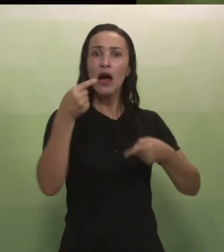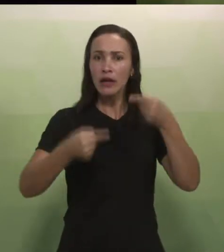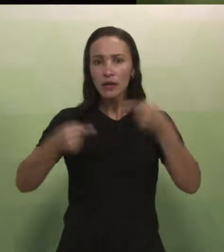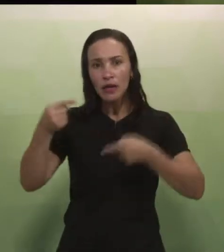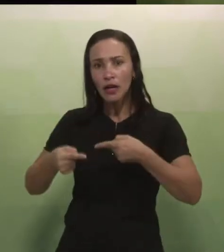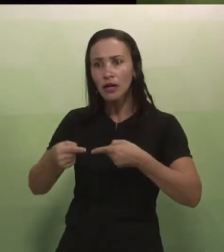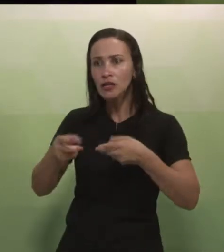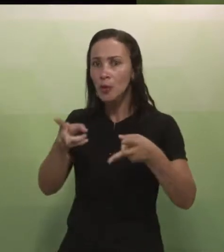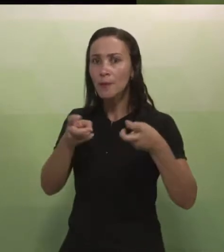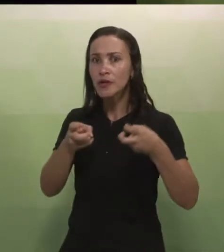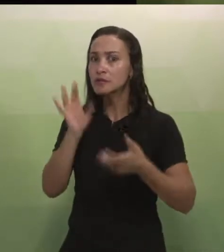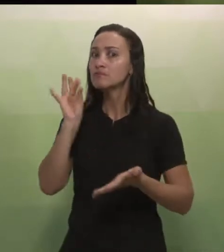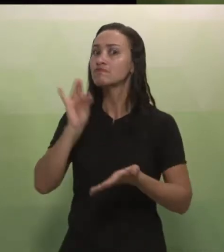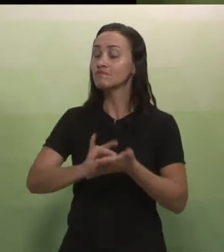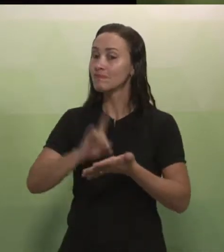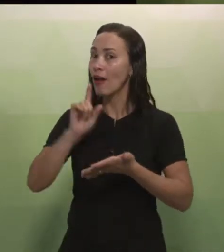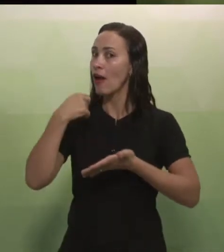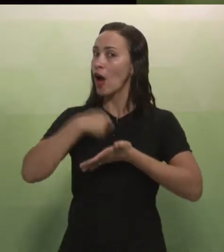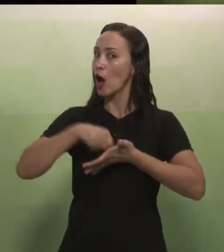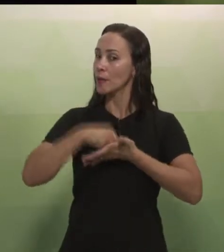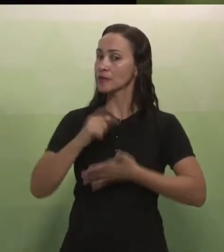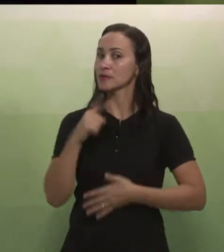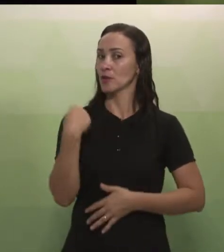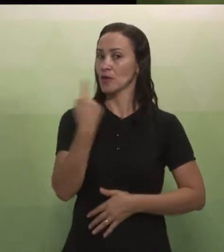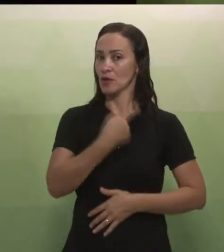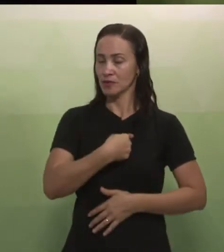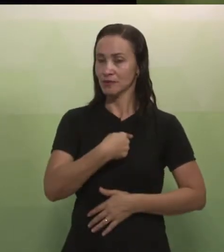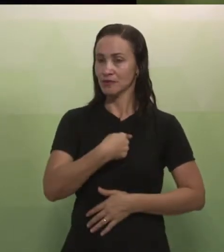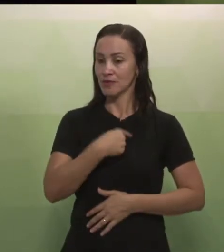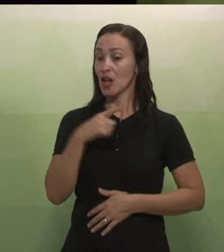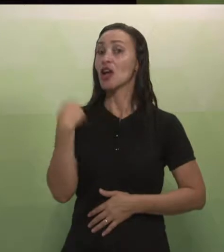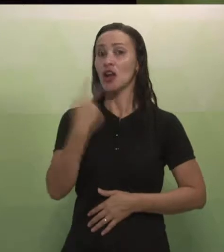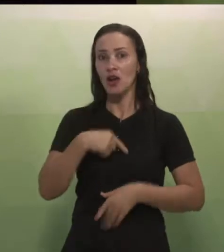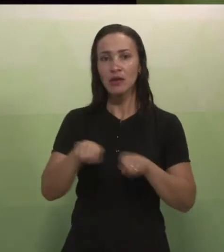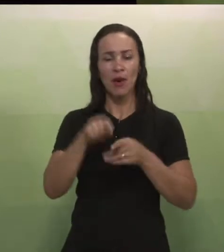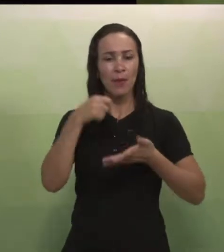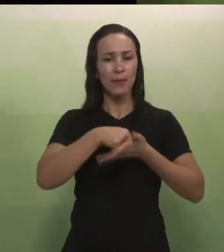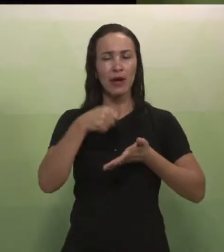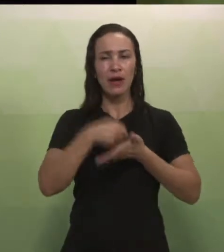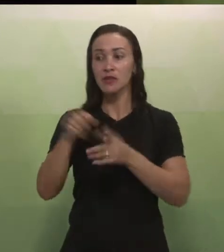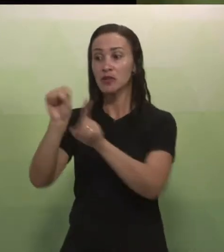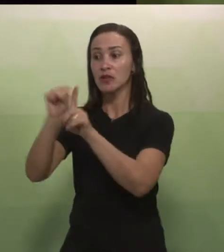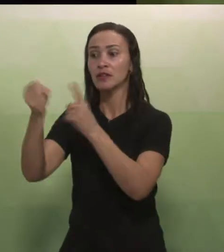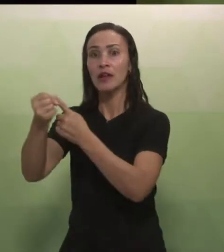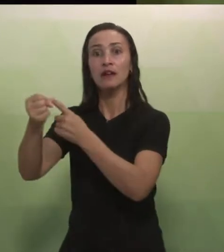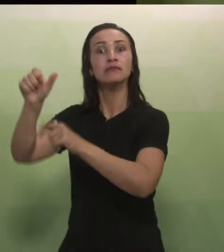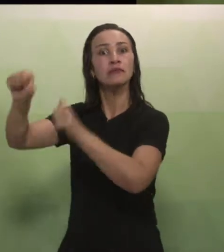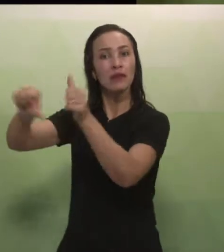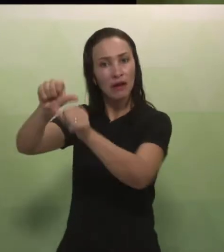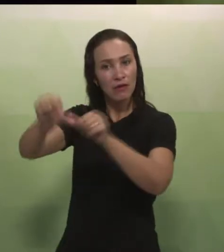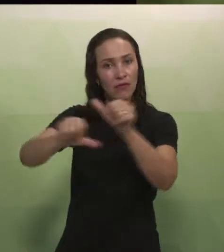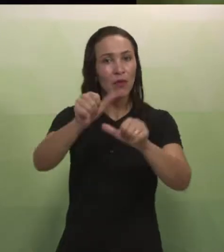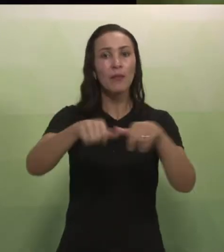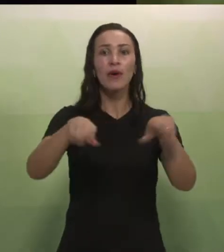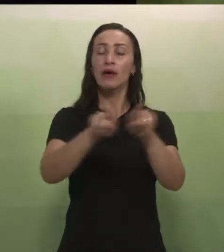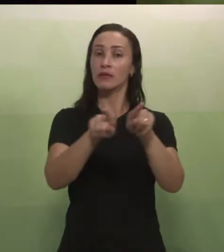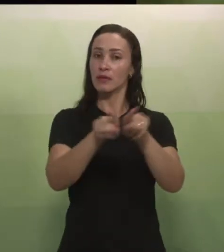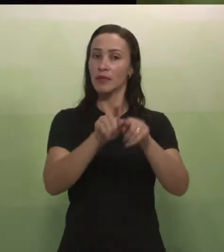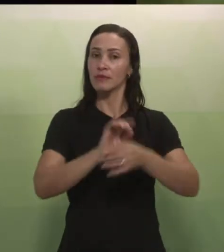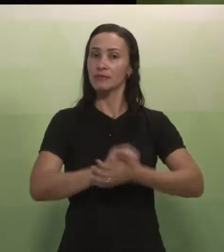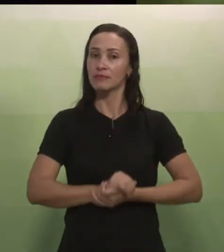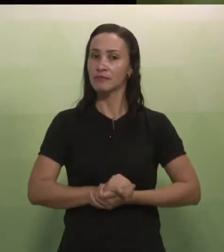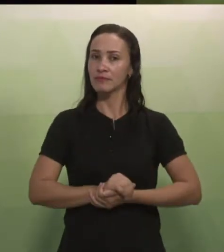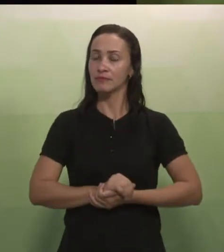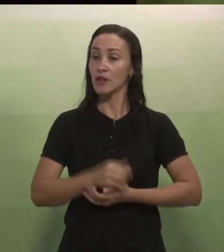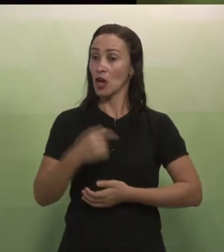social. Nós temos por obrigação de gerar transformação social. Nós temos que estar indo ao